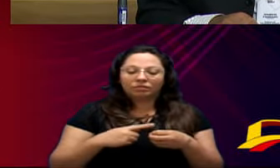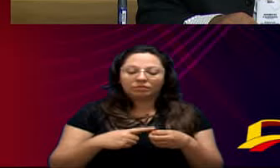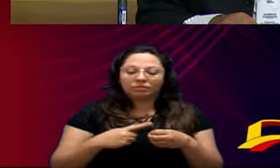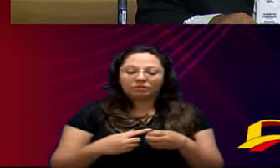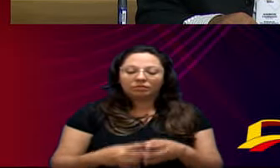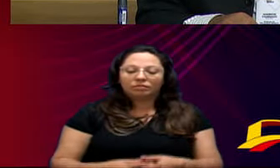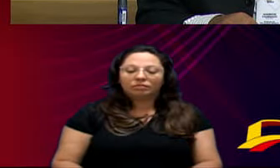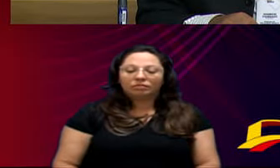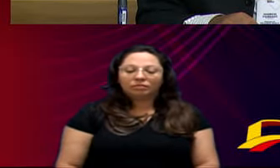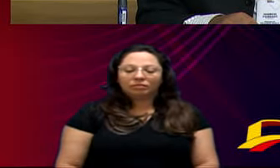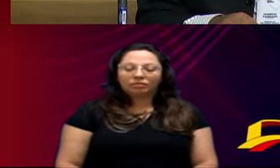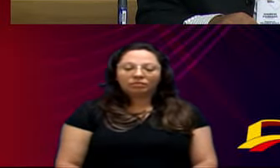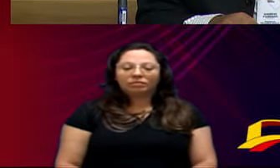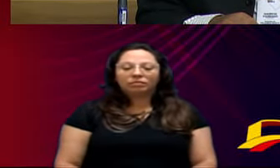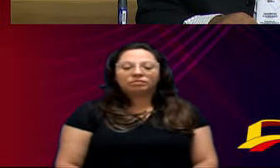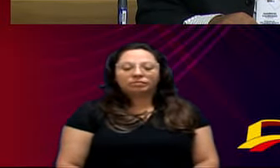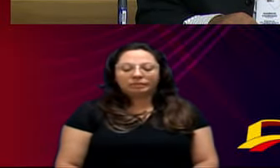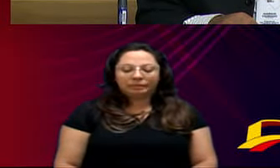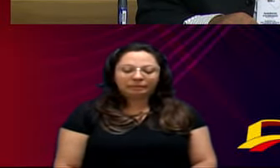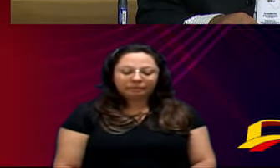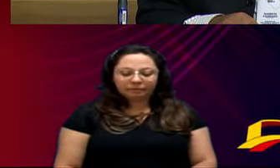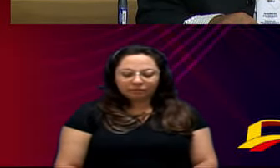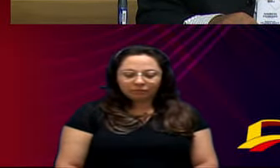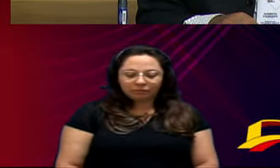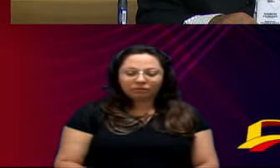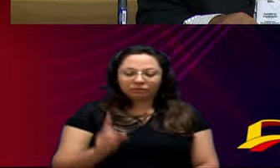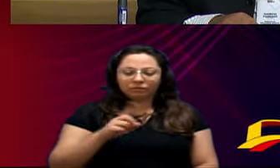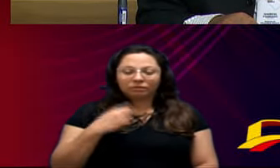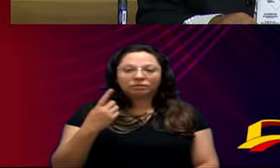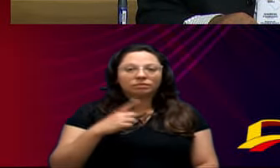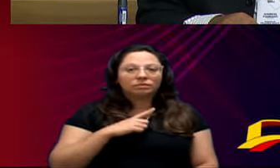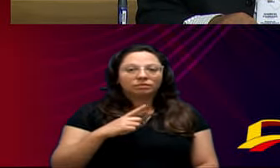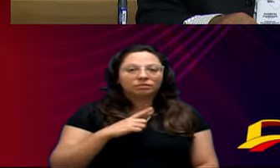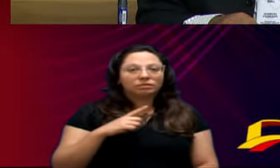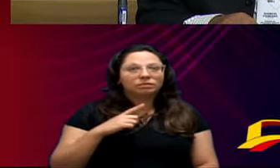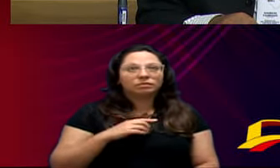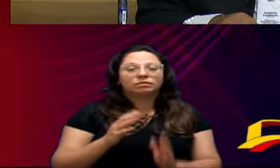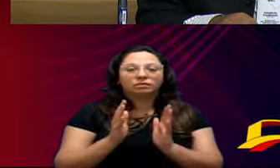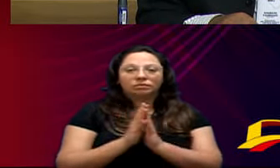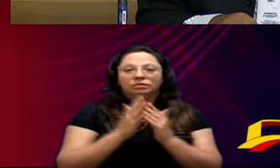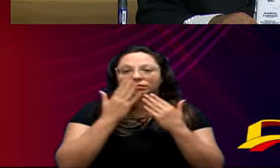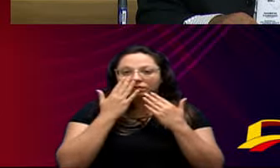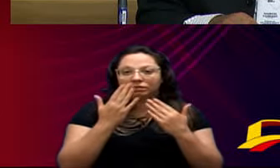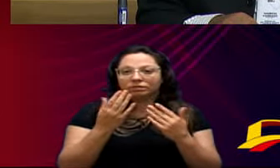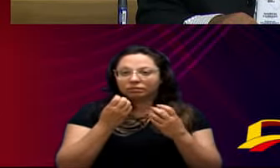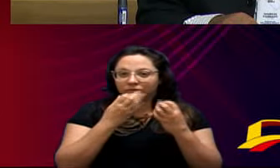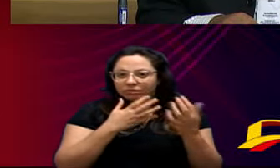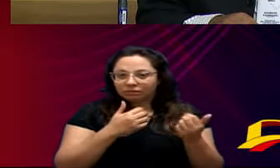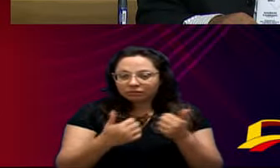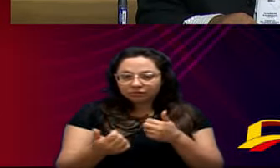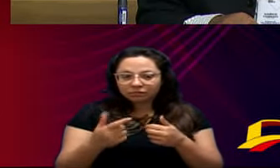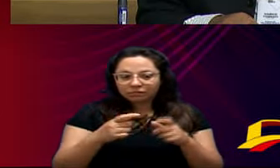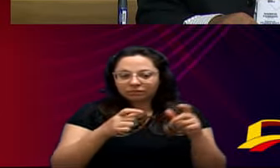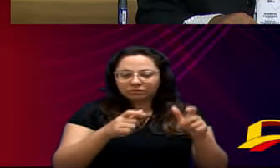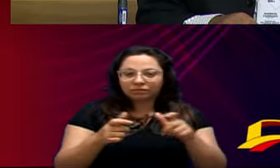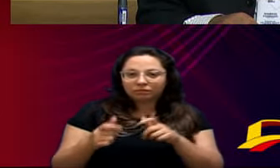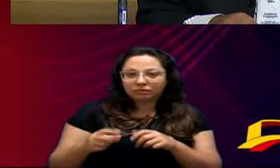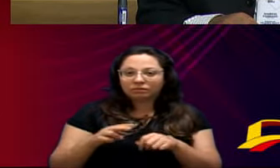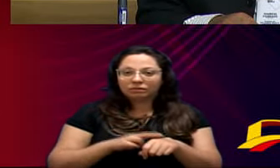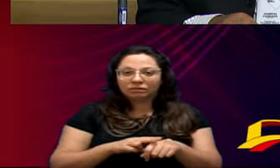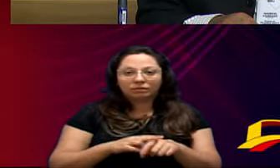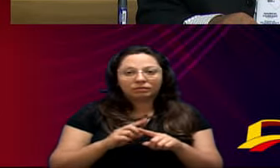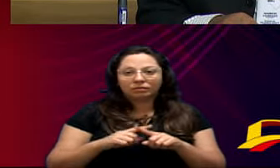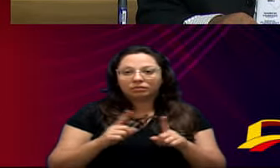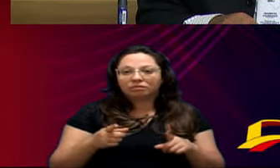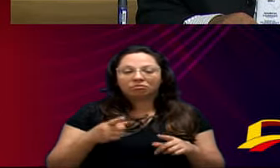vamos colocar a gente tem a sorte né a gente tem essa essa é gratificante saber que tem vários espaços verdes porém não